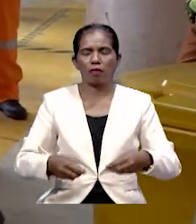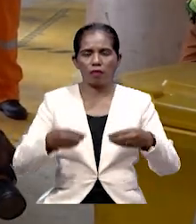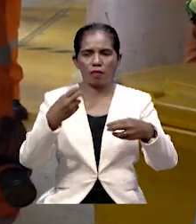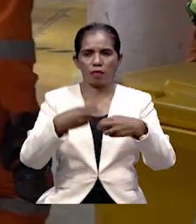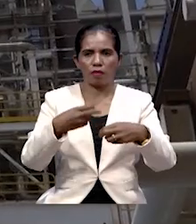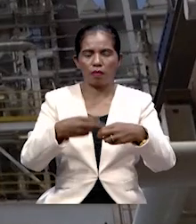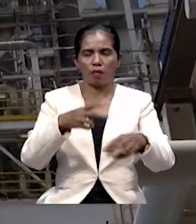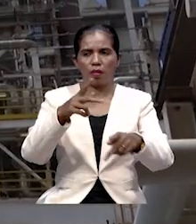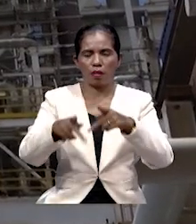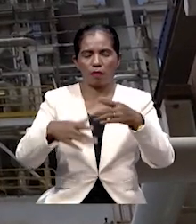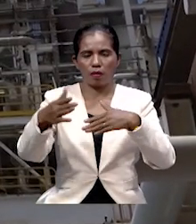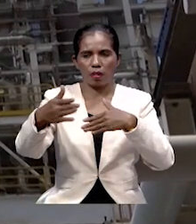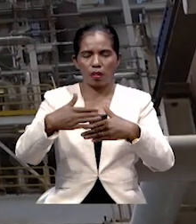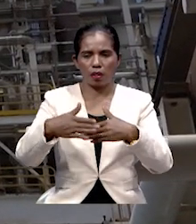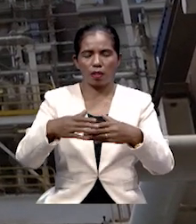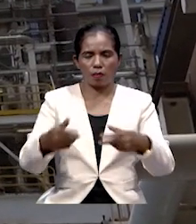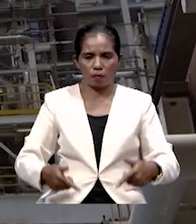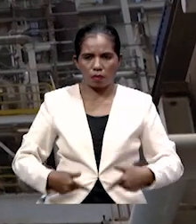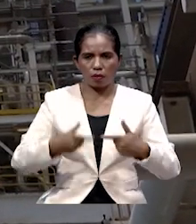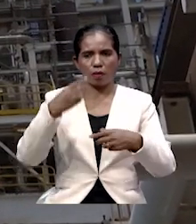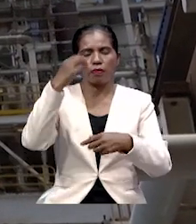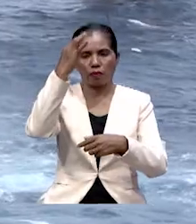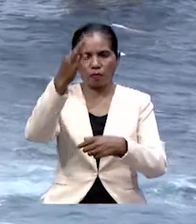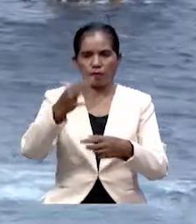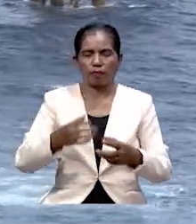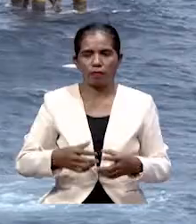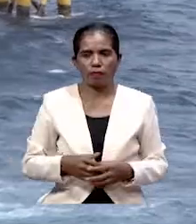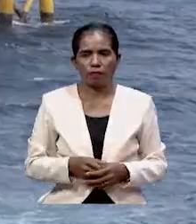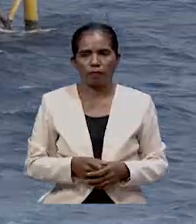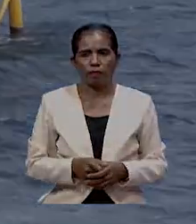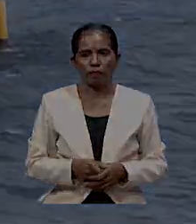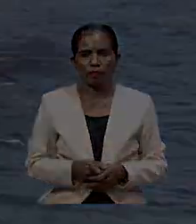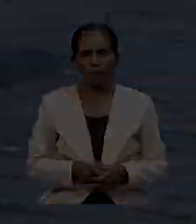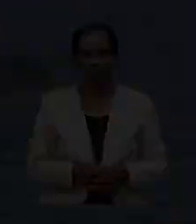ba povo kik ni moris iha futuro. Agustin da Costa, Tito Silva, GMN.